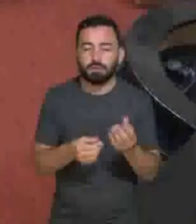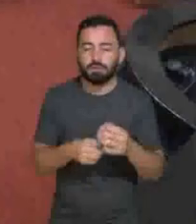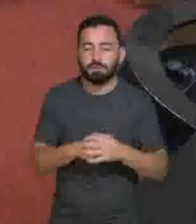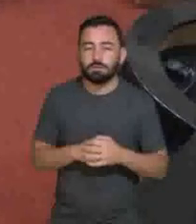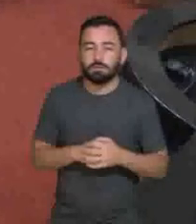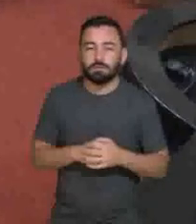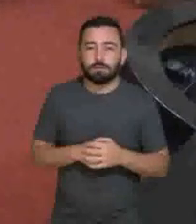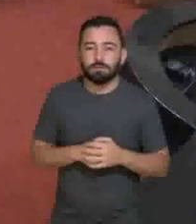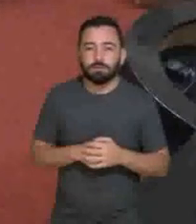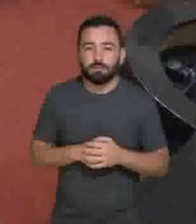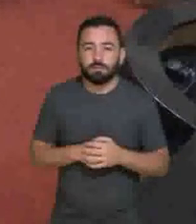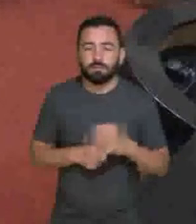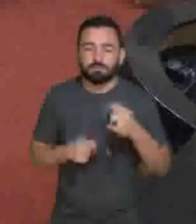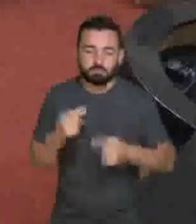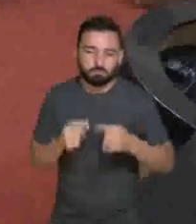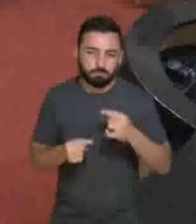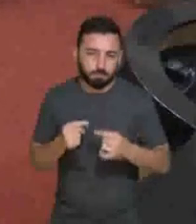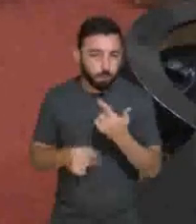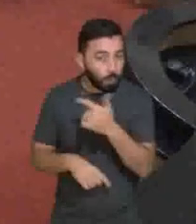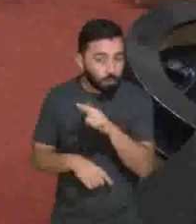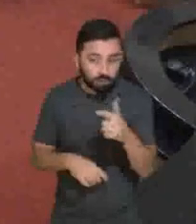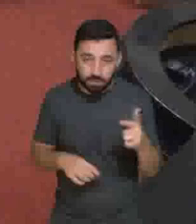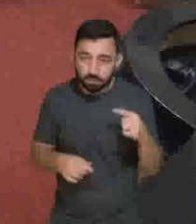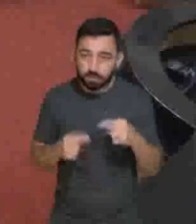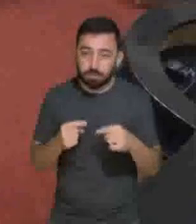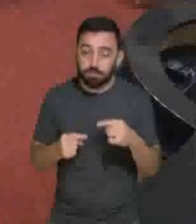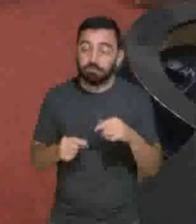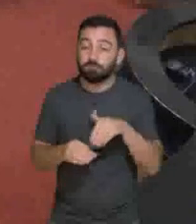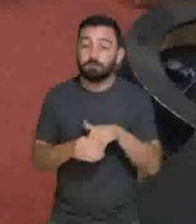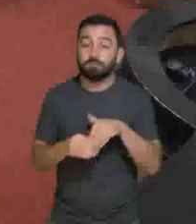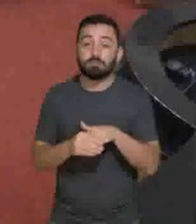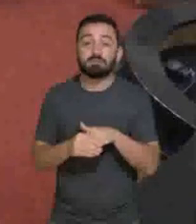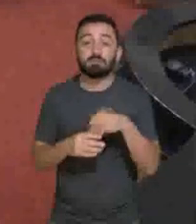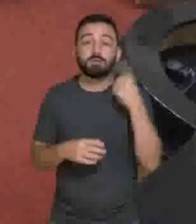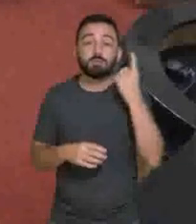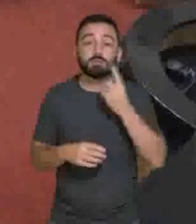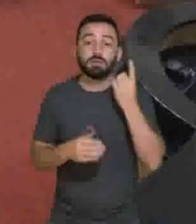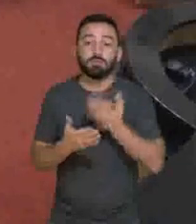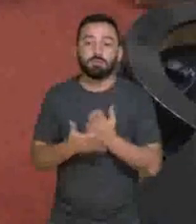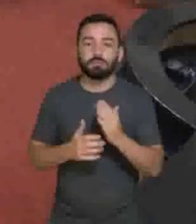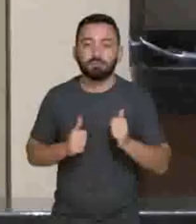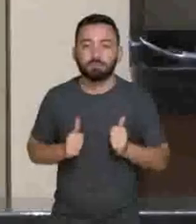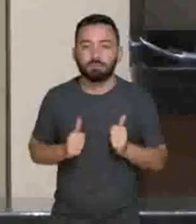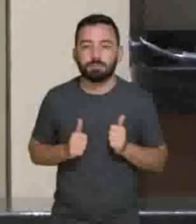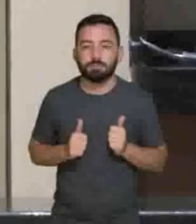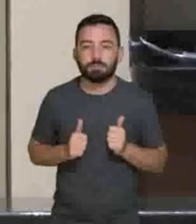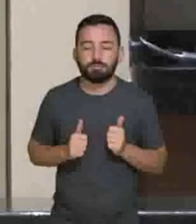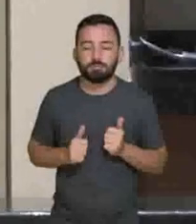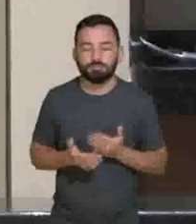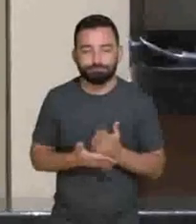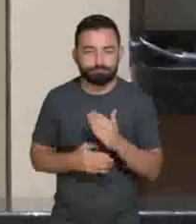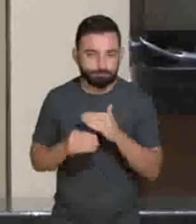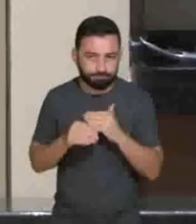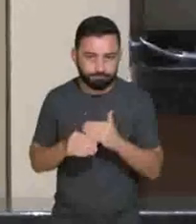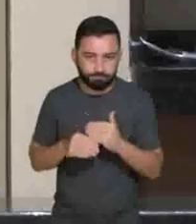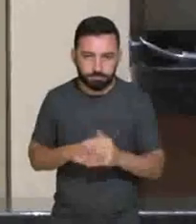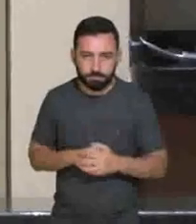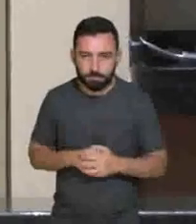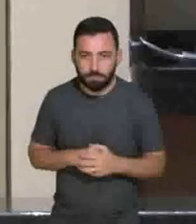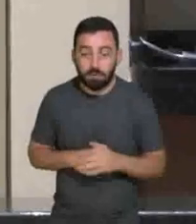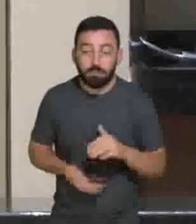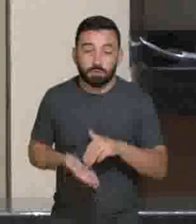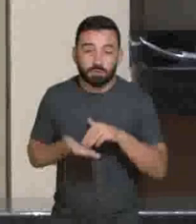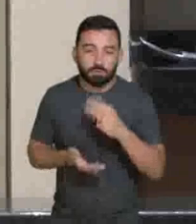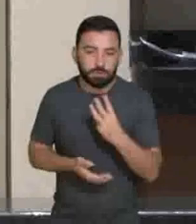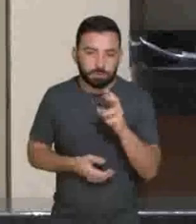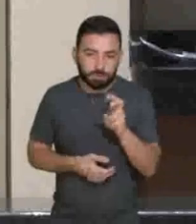discussão. Não havendo quem queira discutir, em votação, deputados que aprovam, permaneçam como se encontra. Aprovado por unanimidade, moção